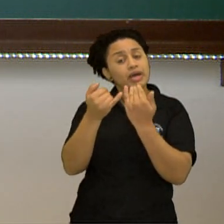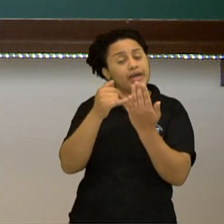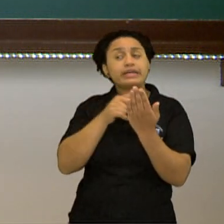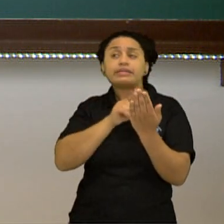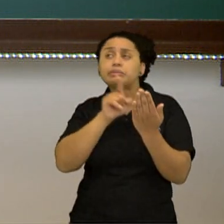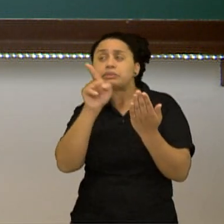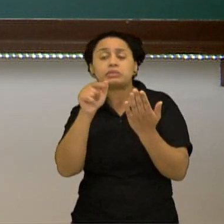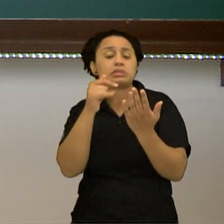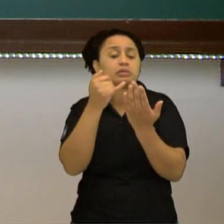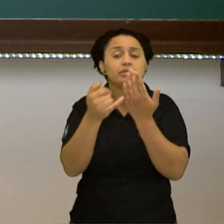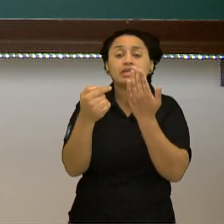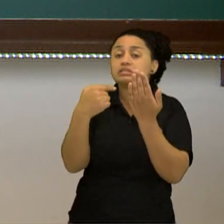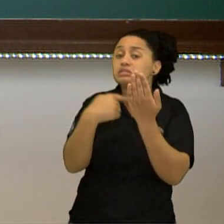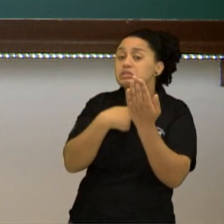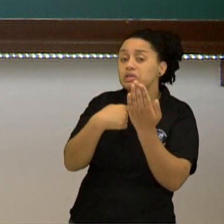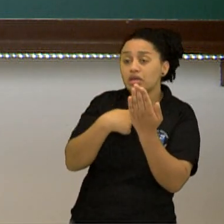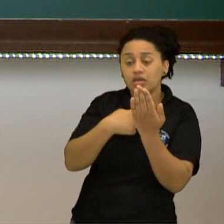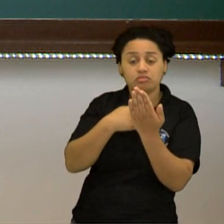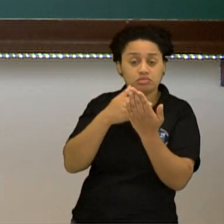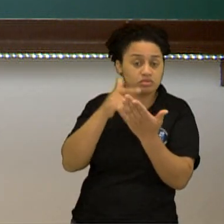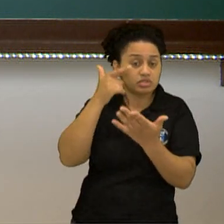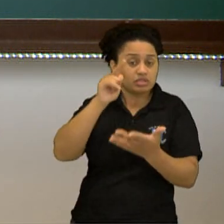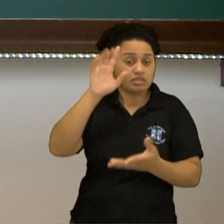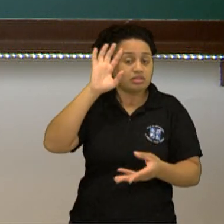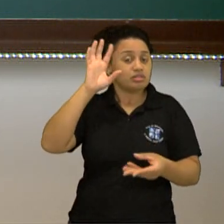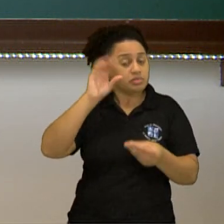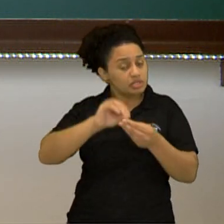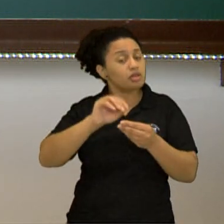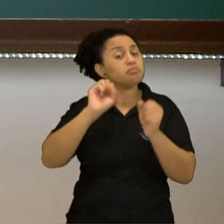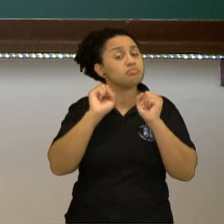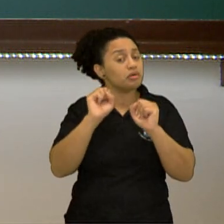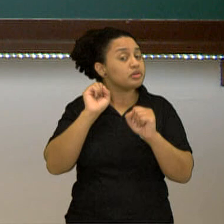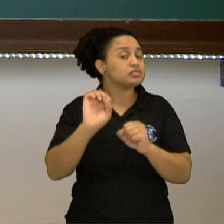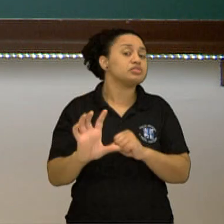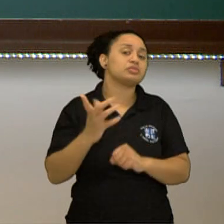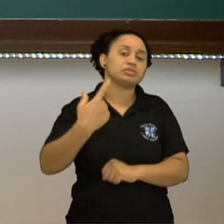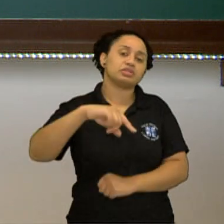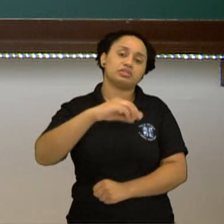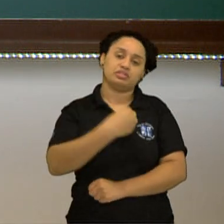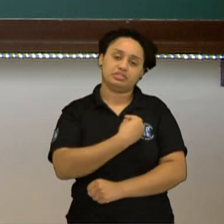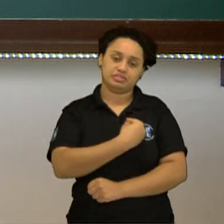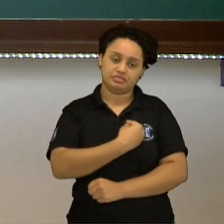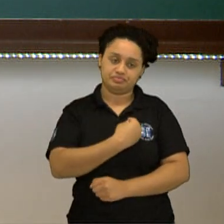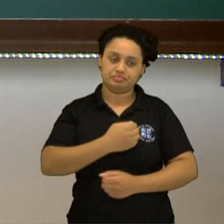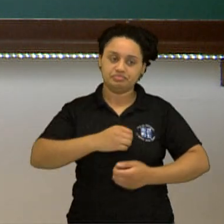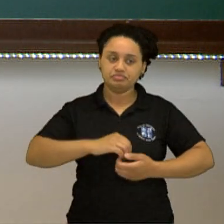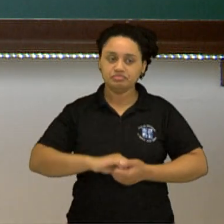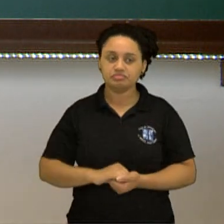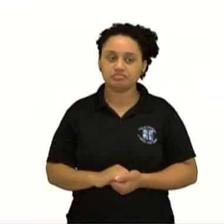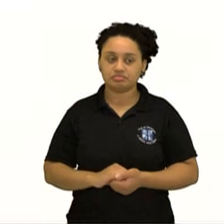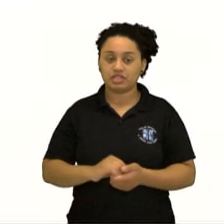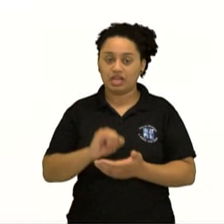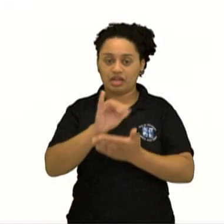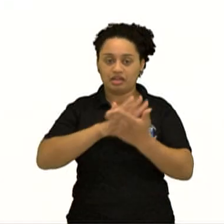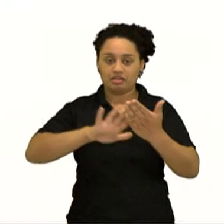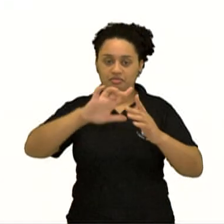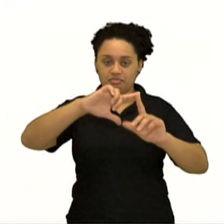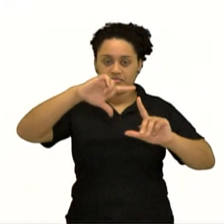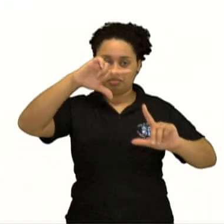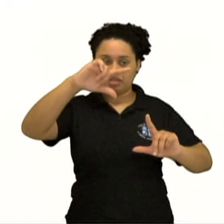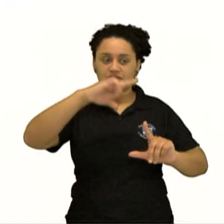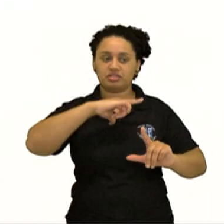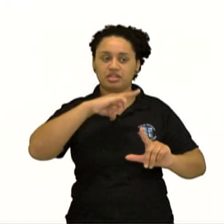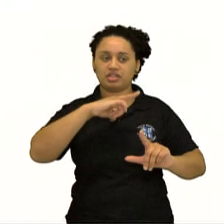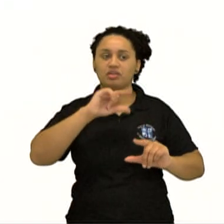situações que acontecem no livro e entenda que sim, isso também pode acontecer nas nossas vidas. A imagem que vocês têm aqui